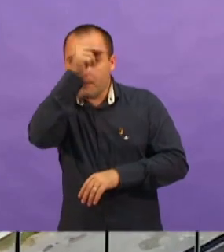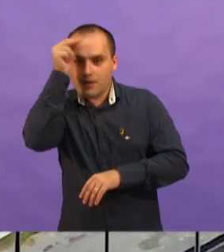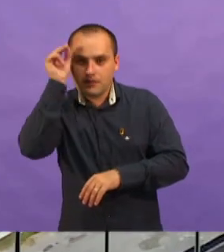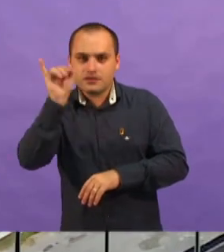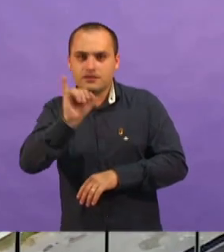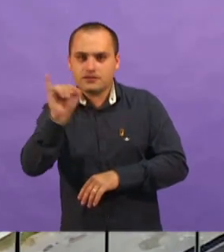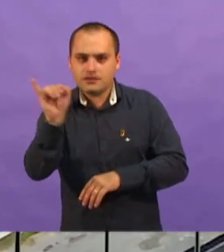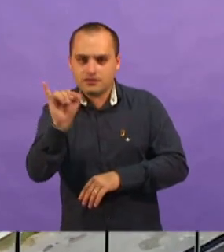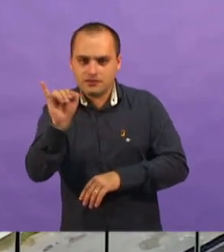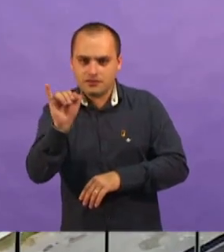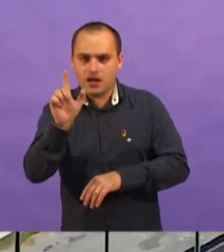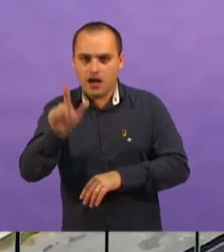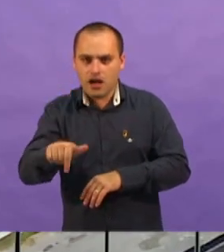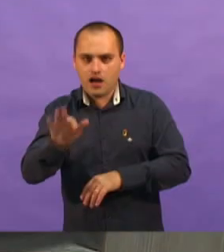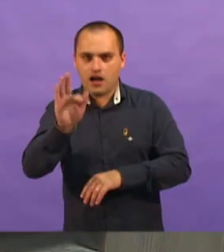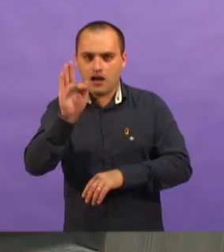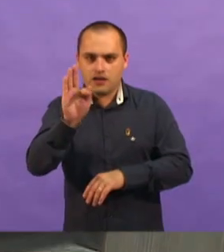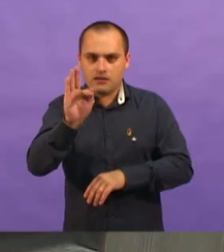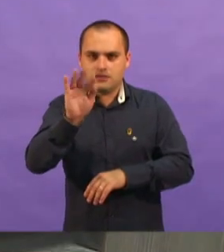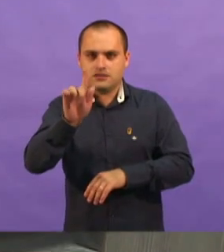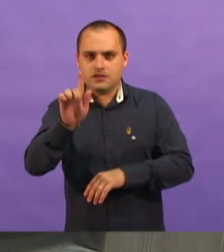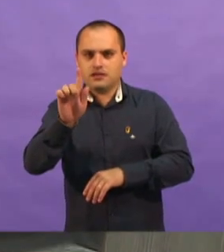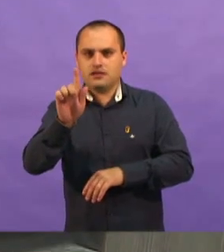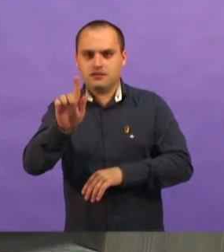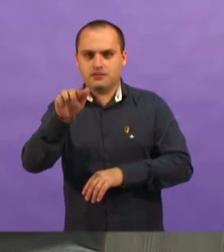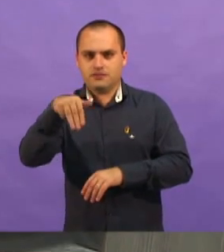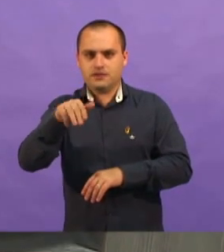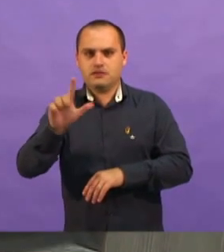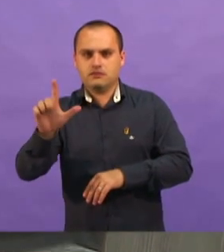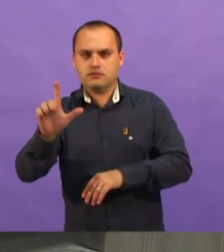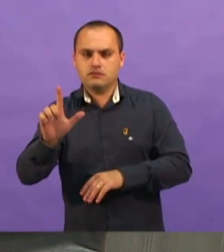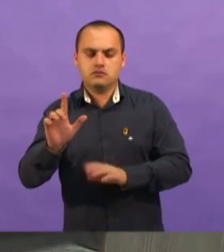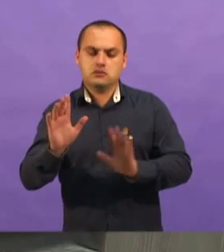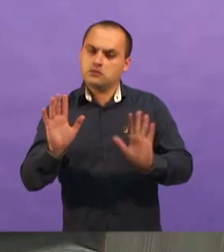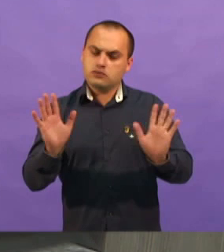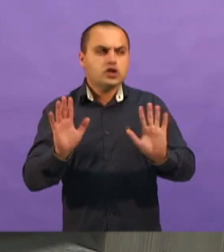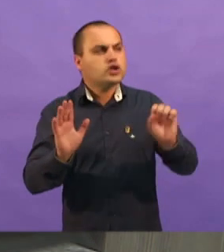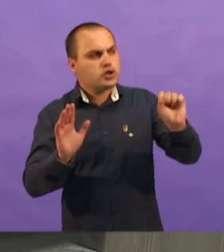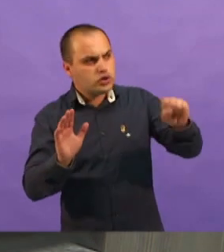a Fundação Genésio Miranda Lins também. Claro, qualquer coisa pode entrar em contato conosco, né? Qual o telefone? É o telefone